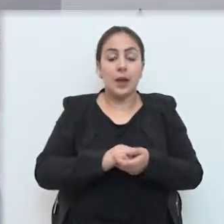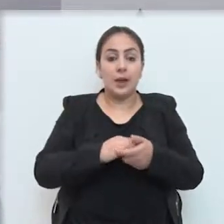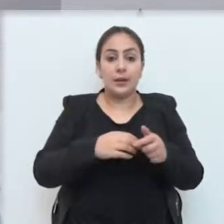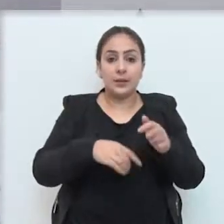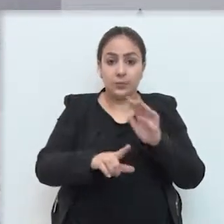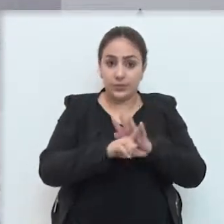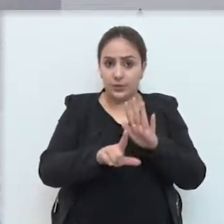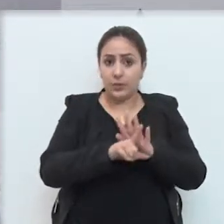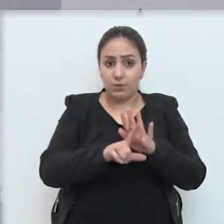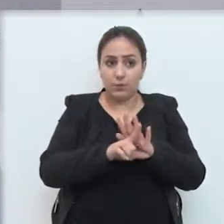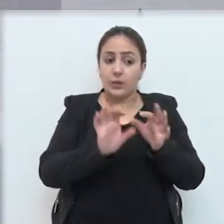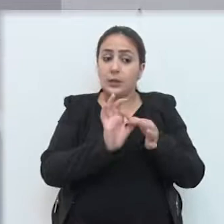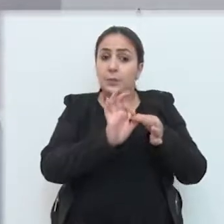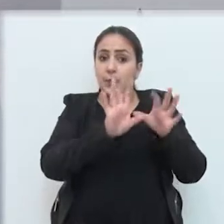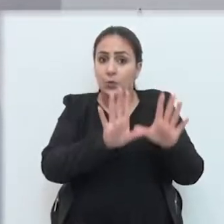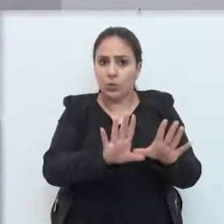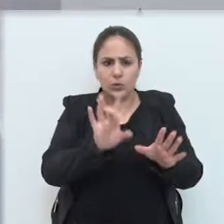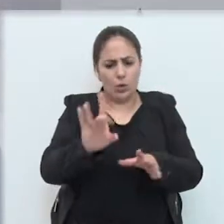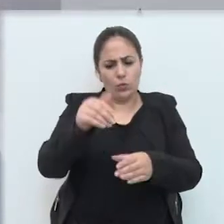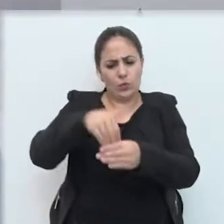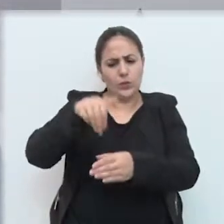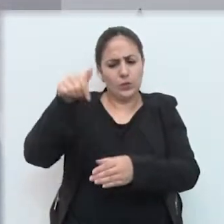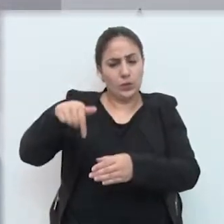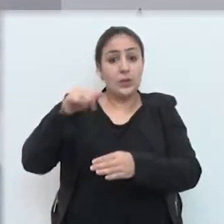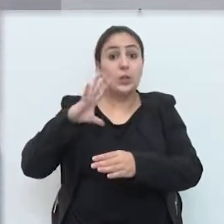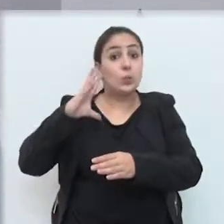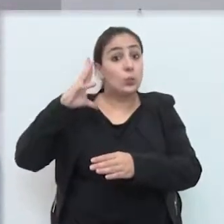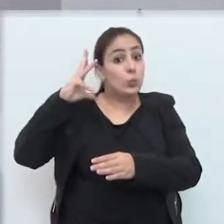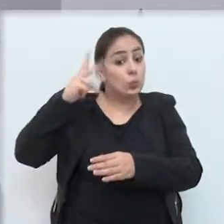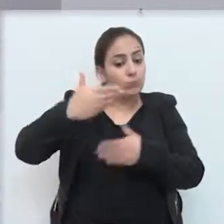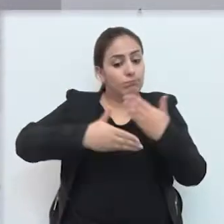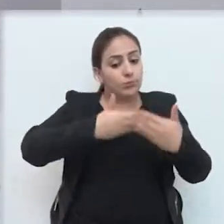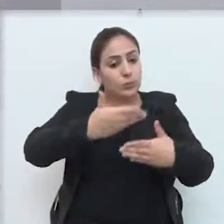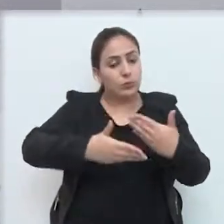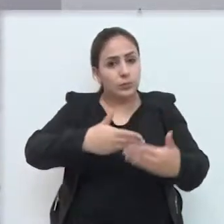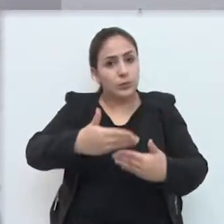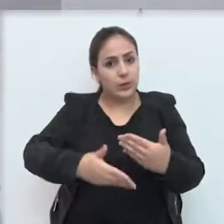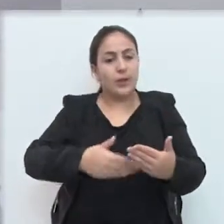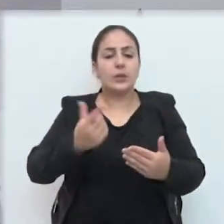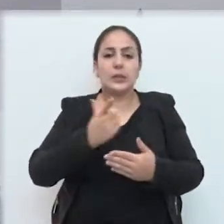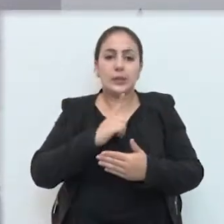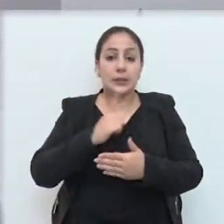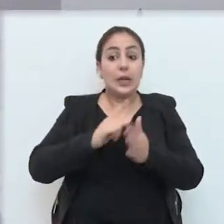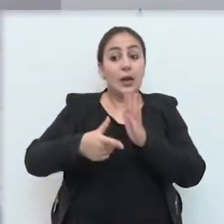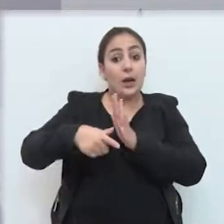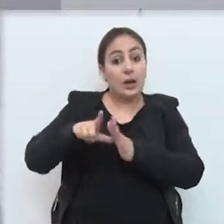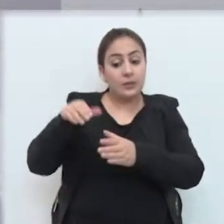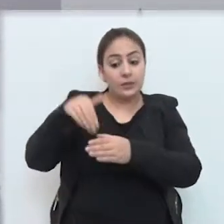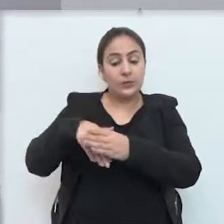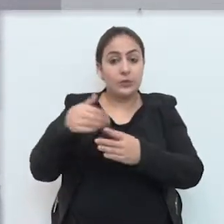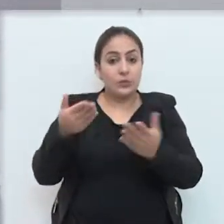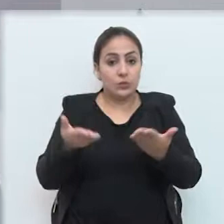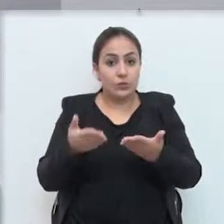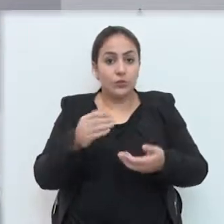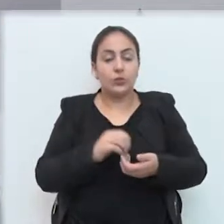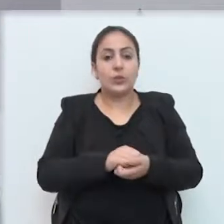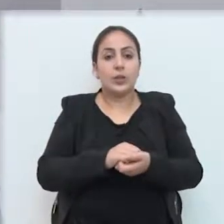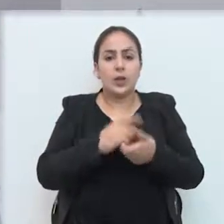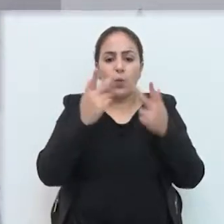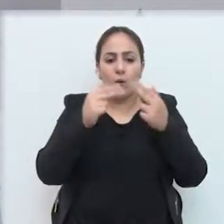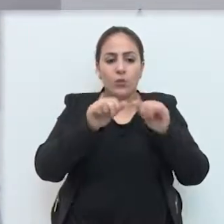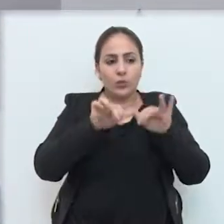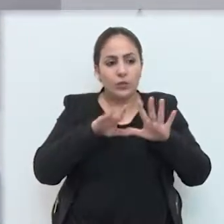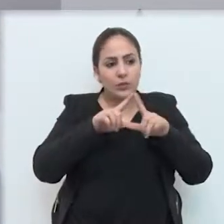legislação municipal vigente, não é única e exclusivamente a votação aqui, tem todo um processo que precede essa votação no dia de hoje, como a